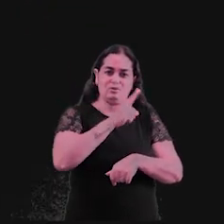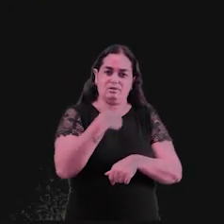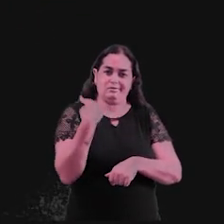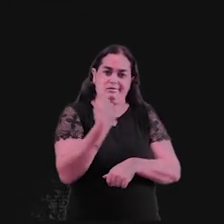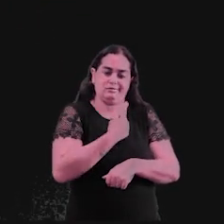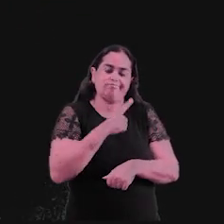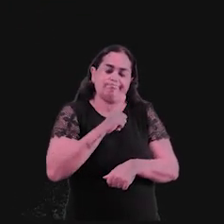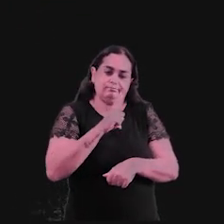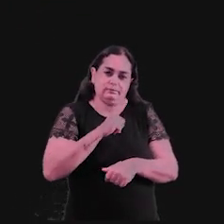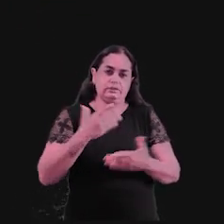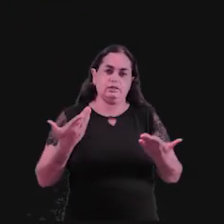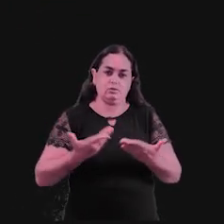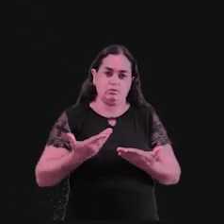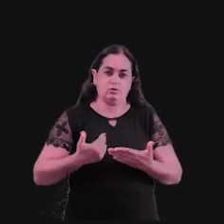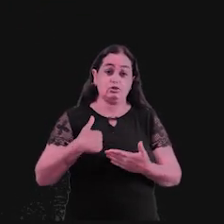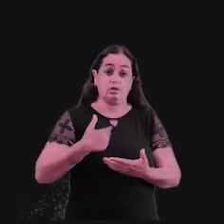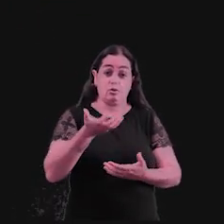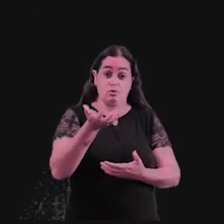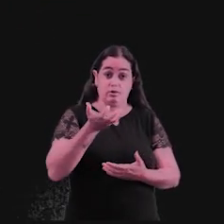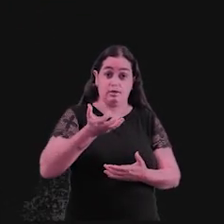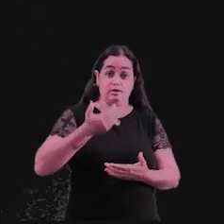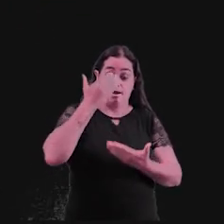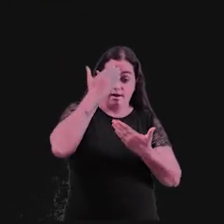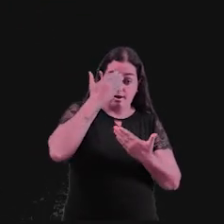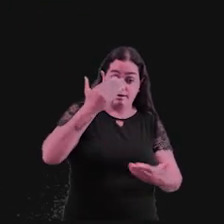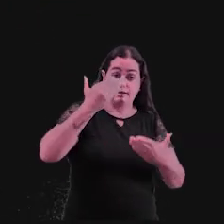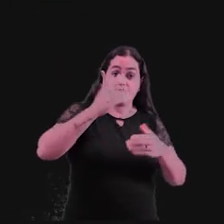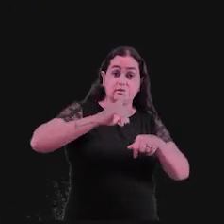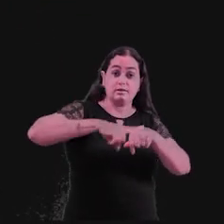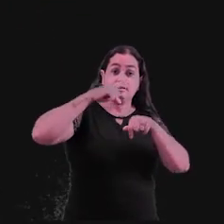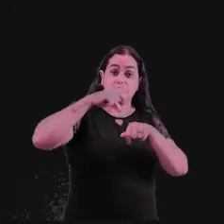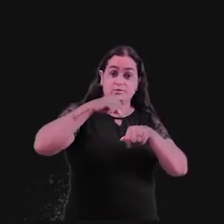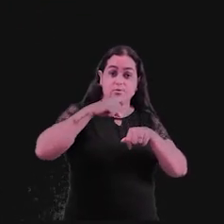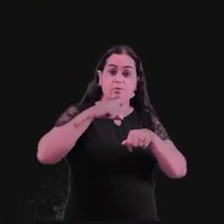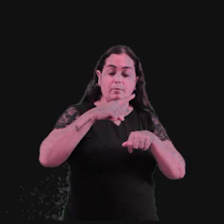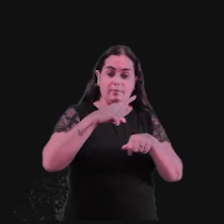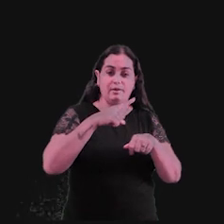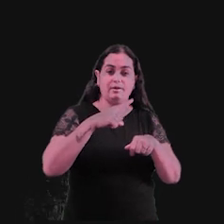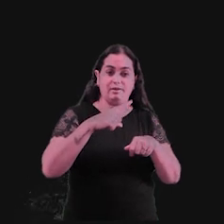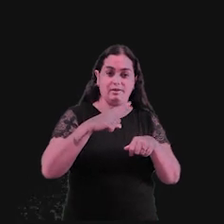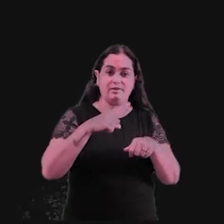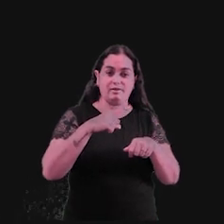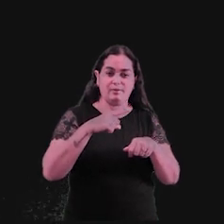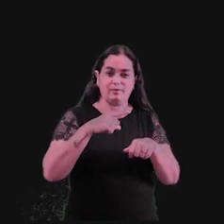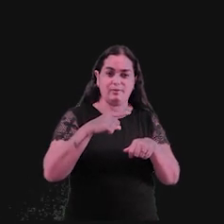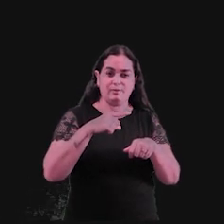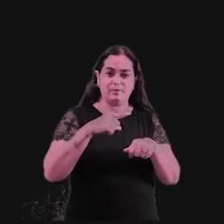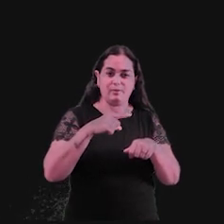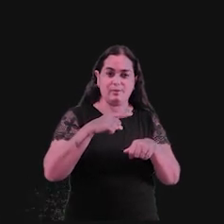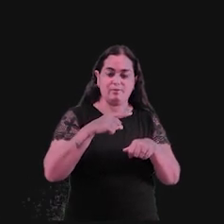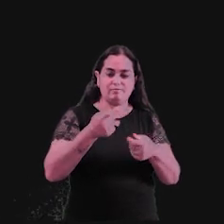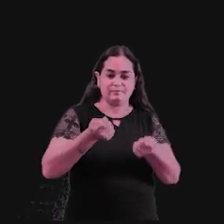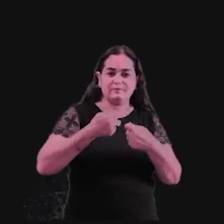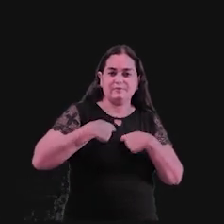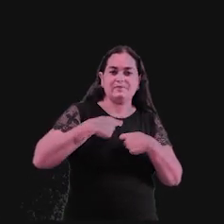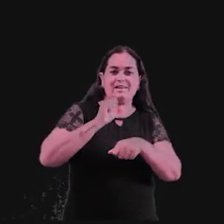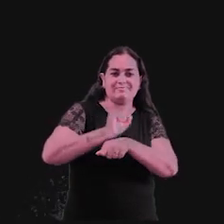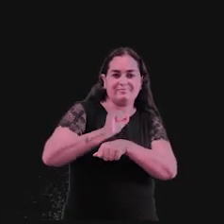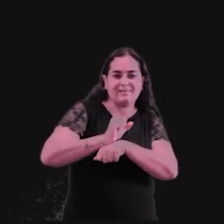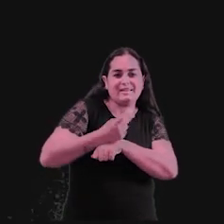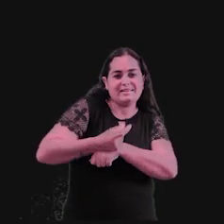queria agradecer e dizer que esse momento ele nos traz também essa esperança. Um abraço em todos